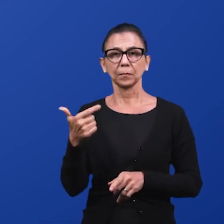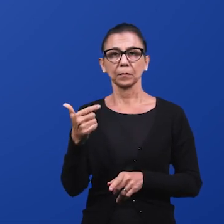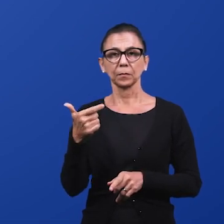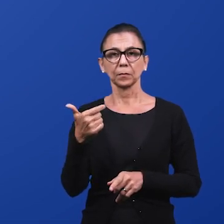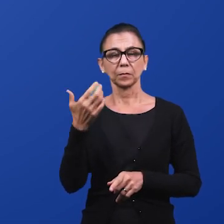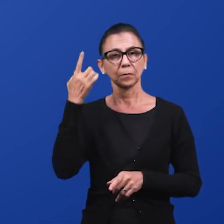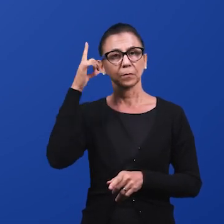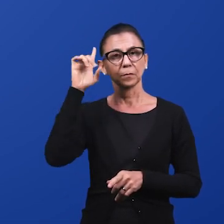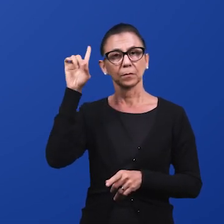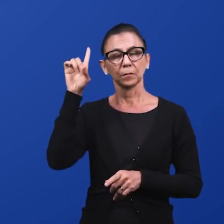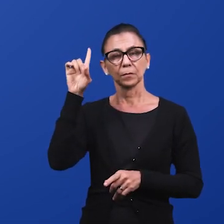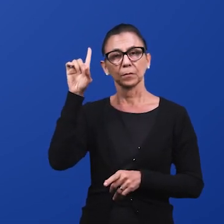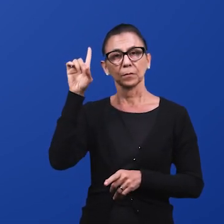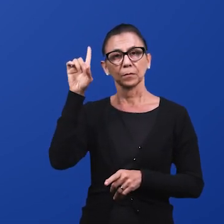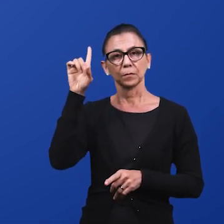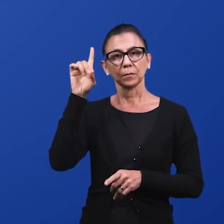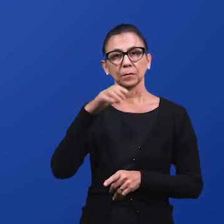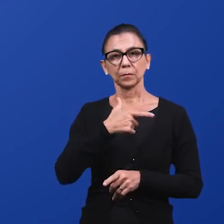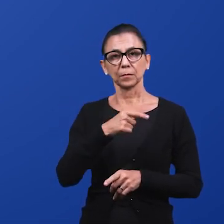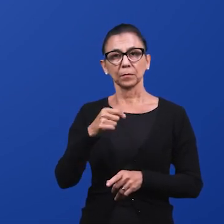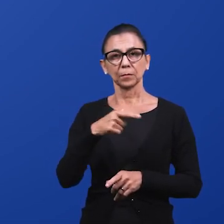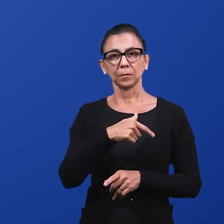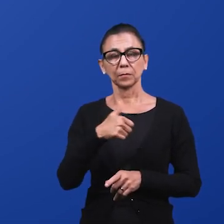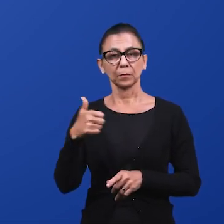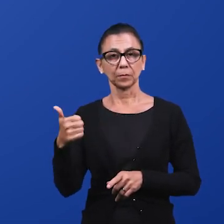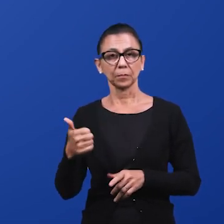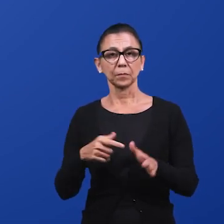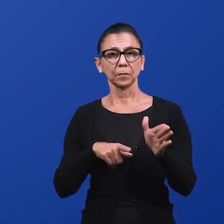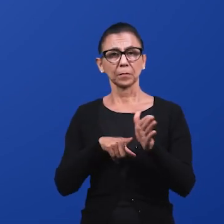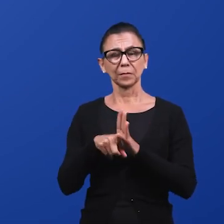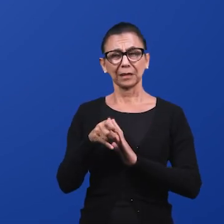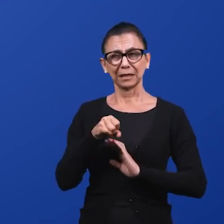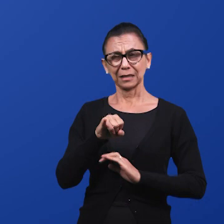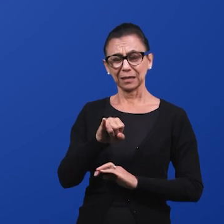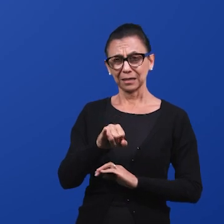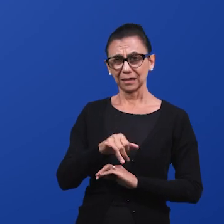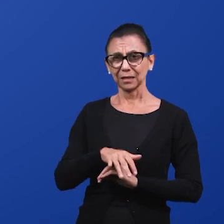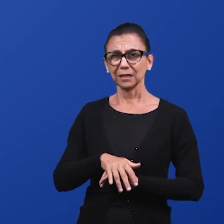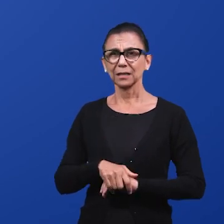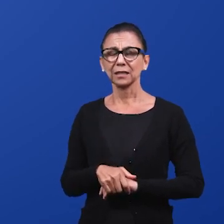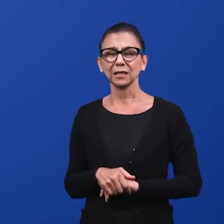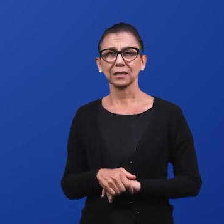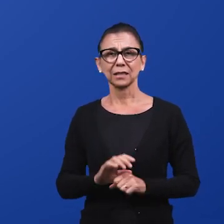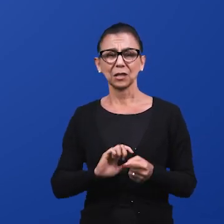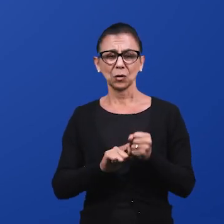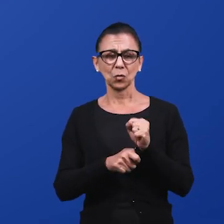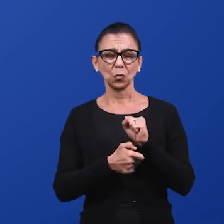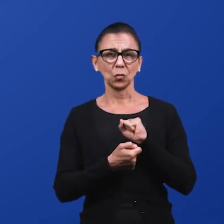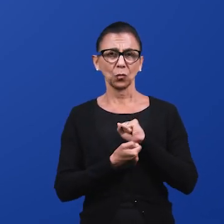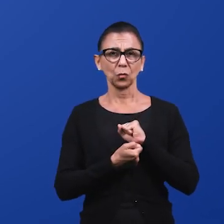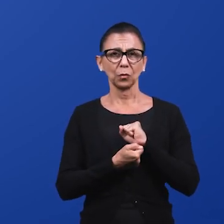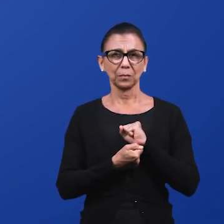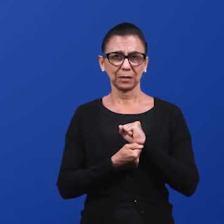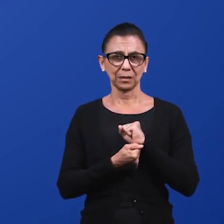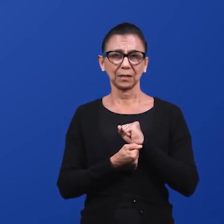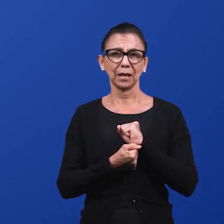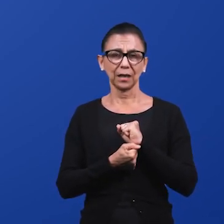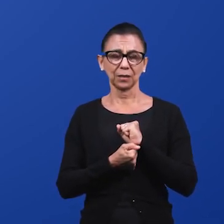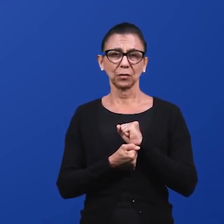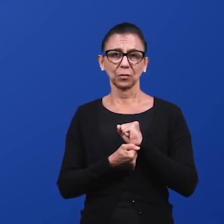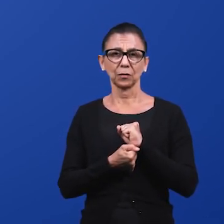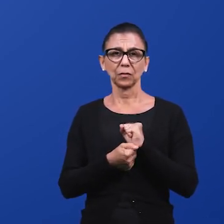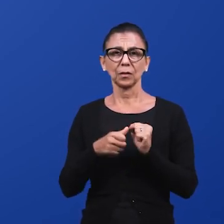Na questão de número 1, a pergunta é essa: se o mistério, a obra do Evangelho na vida do homem se pode